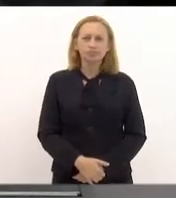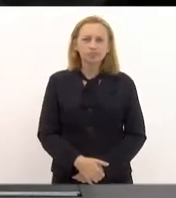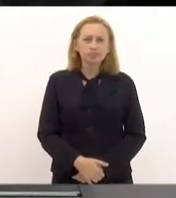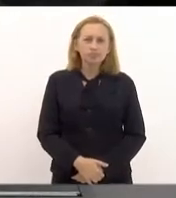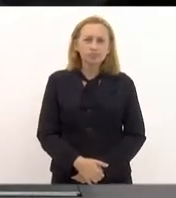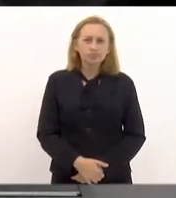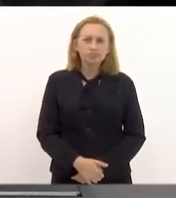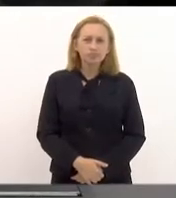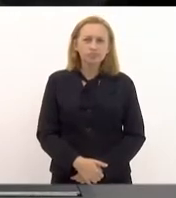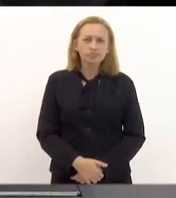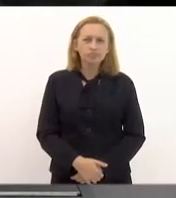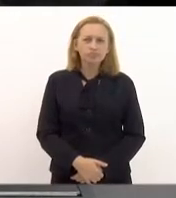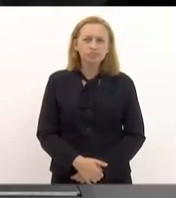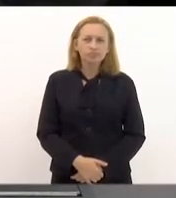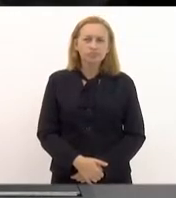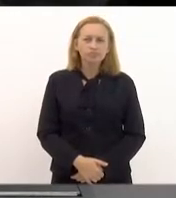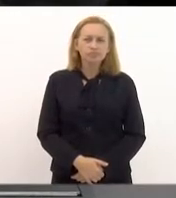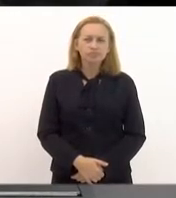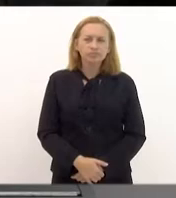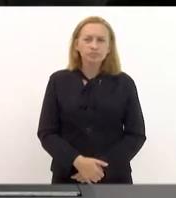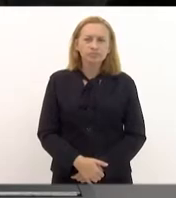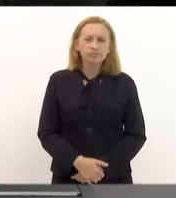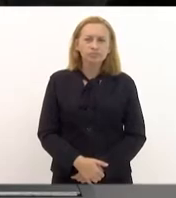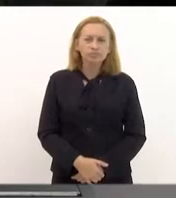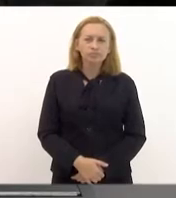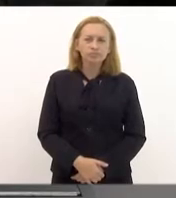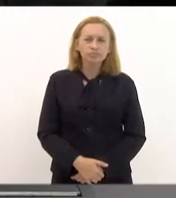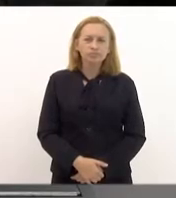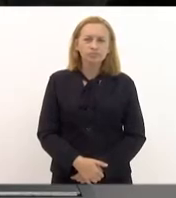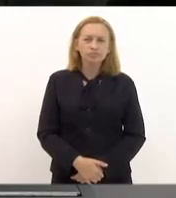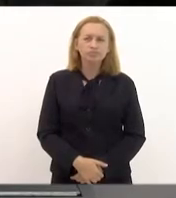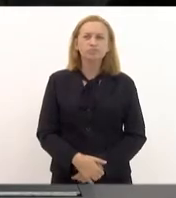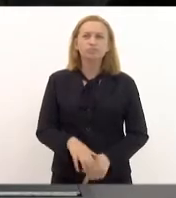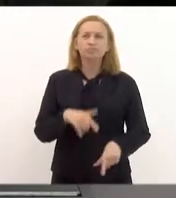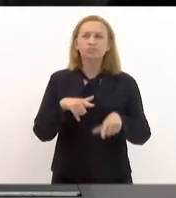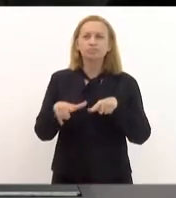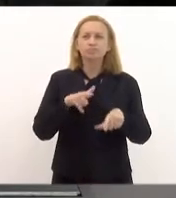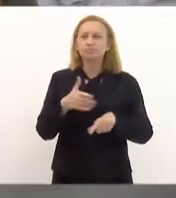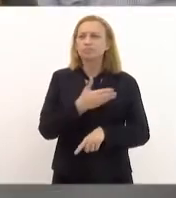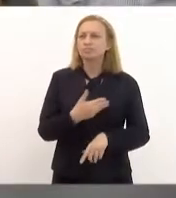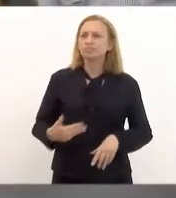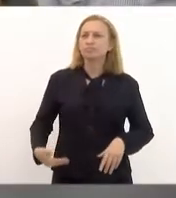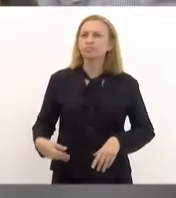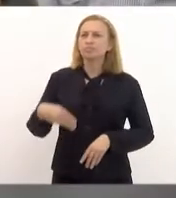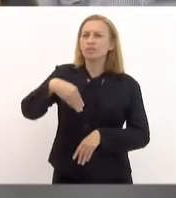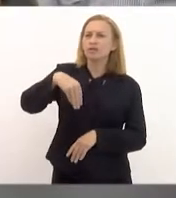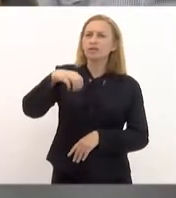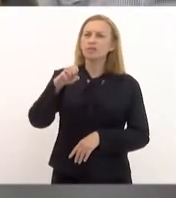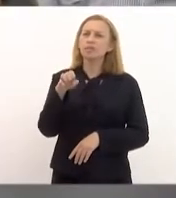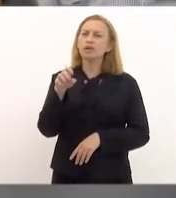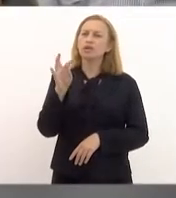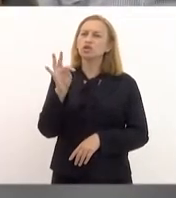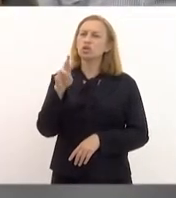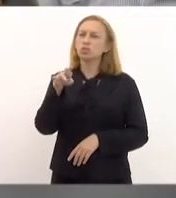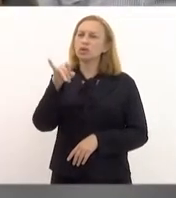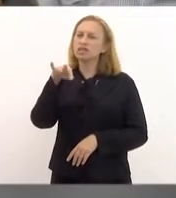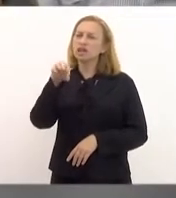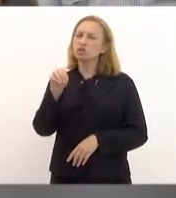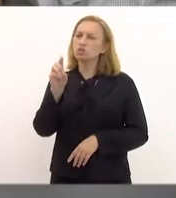Depois eles têm que englobar tudo. Isso daí para trabalhar a governança metropolitana, né?